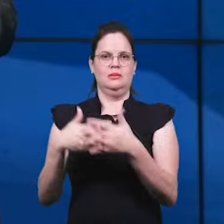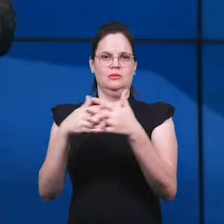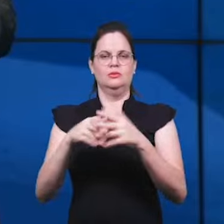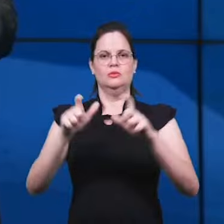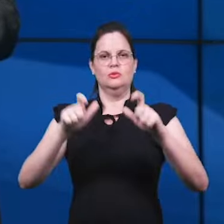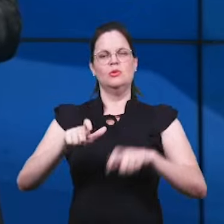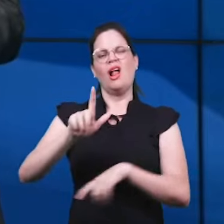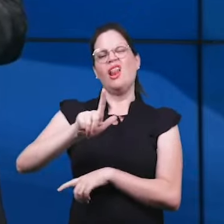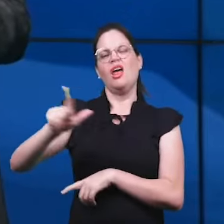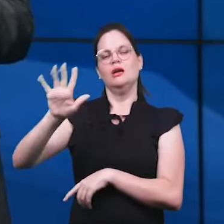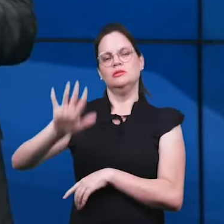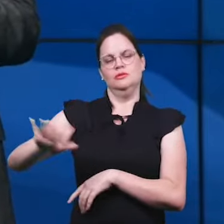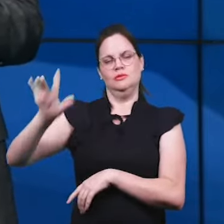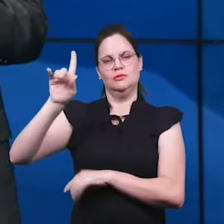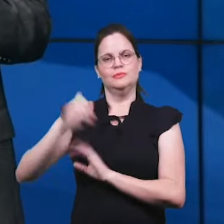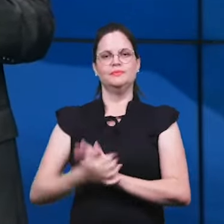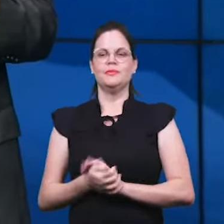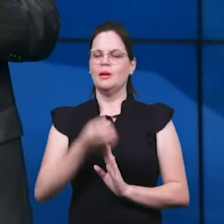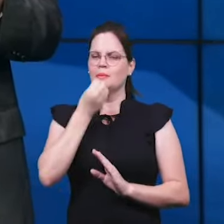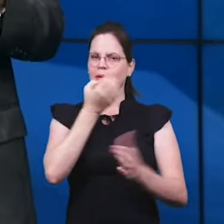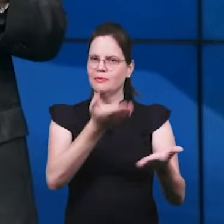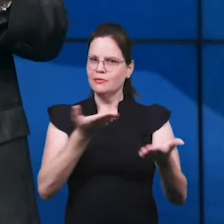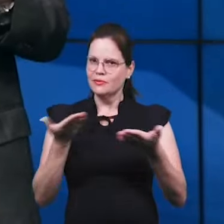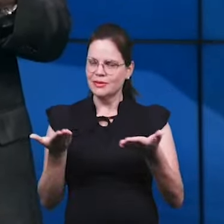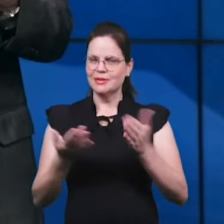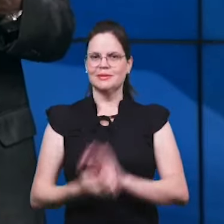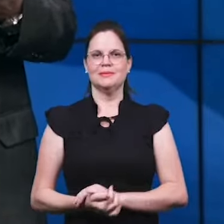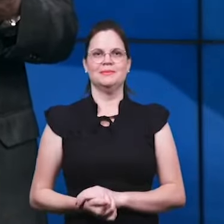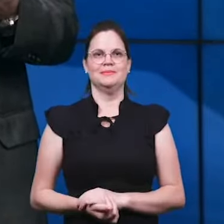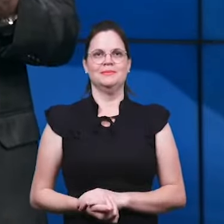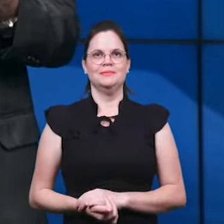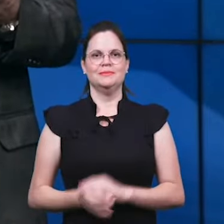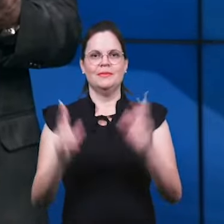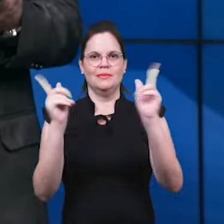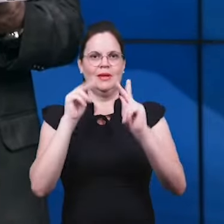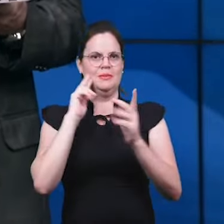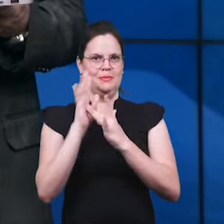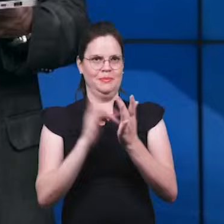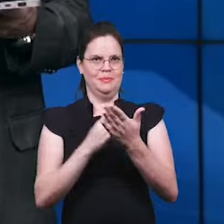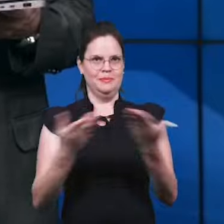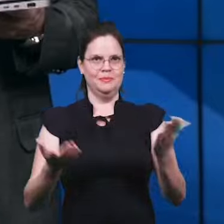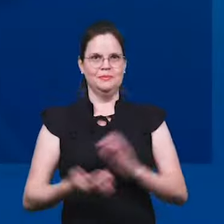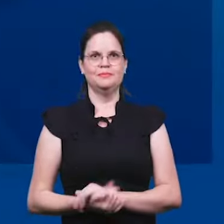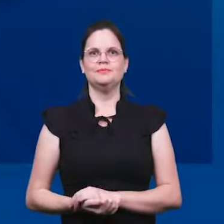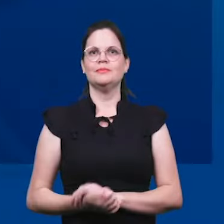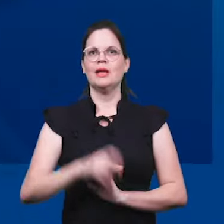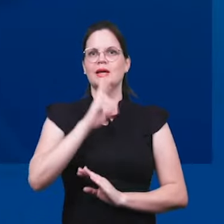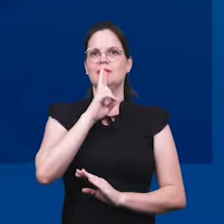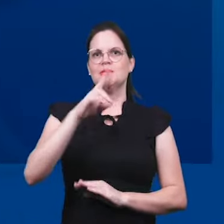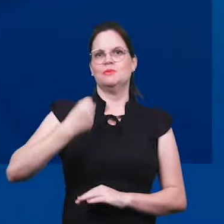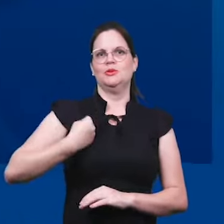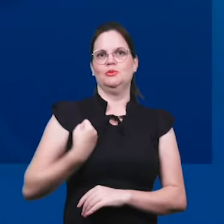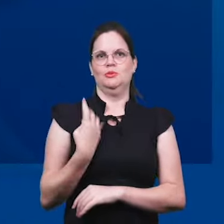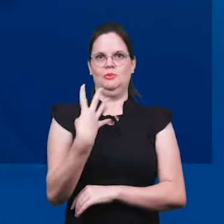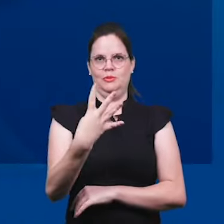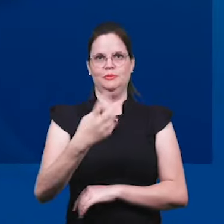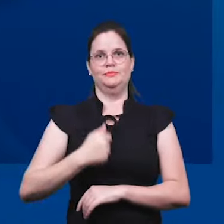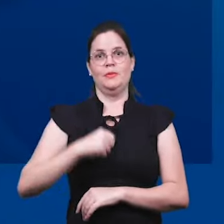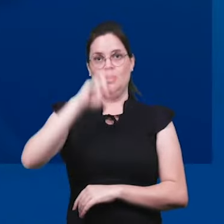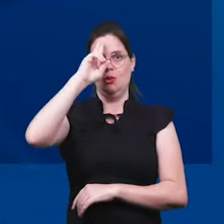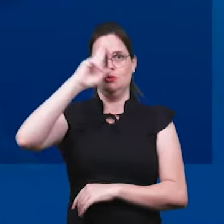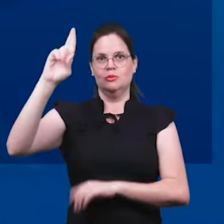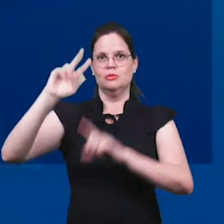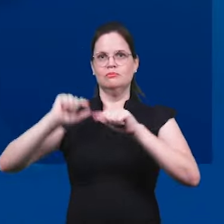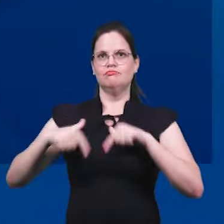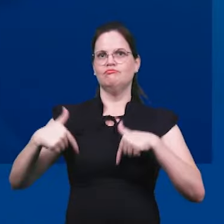Estados Unidos, na costa leste dos Estados Unidos. Muito bem-vinda a nossa irmã Ana Clara. Paz do Senhor, irmã. Answering the question number 4, the